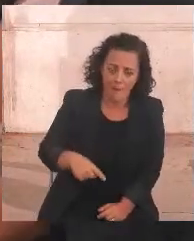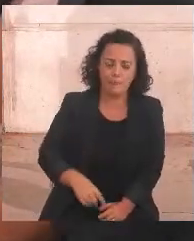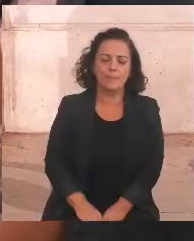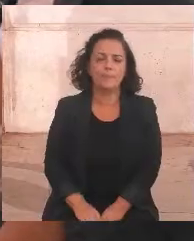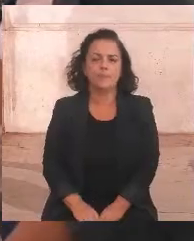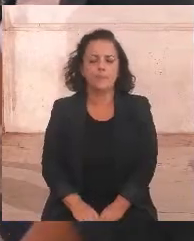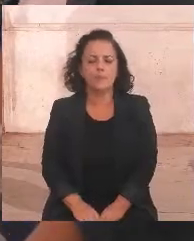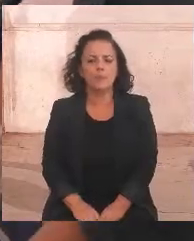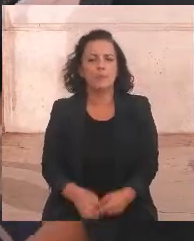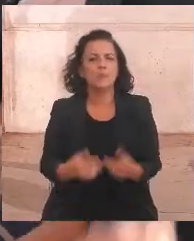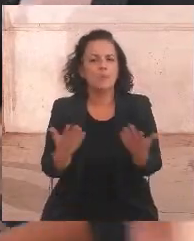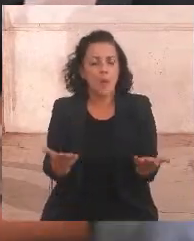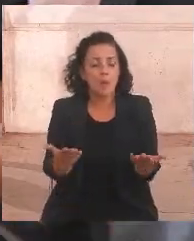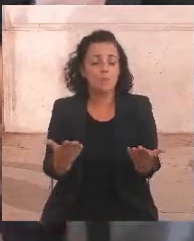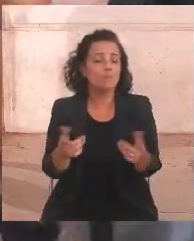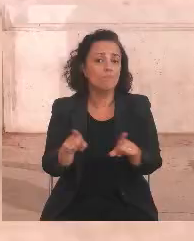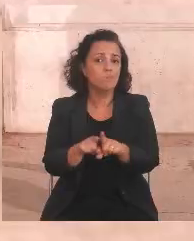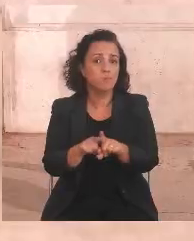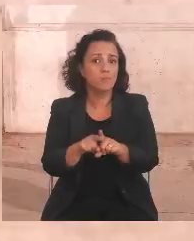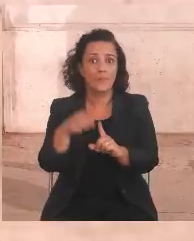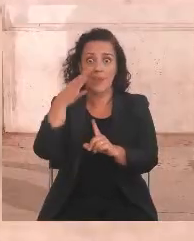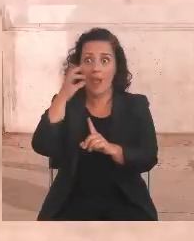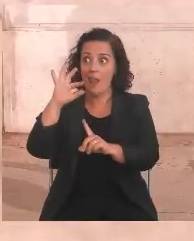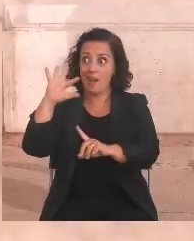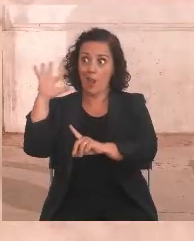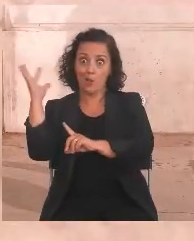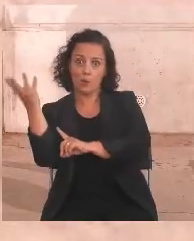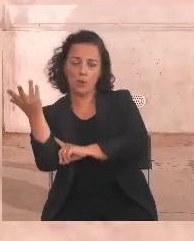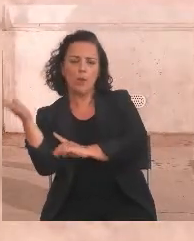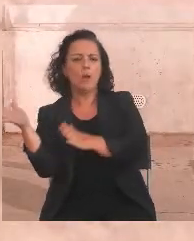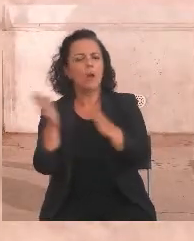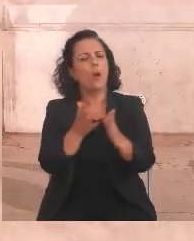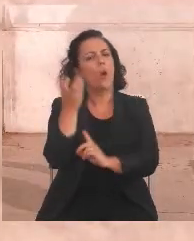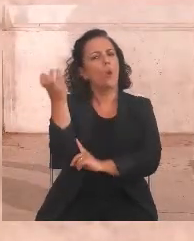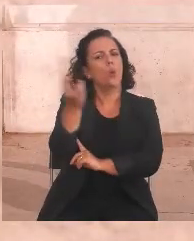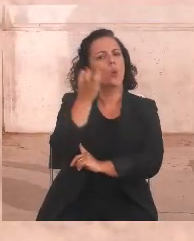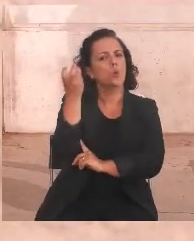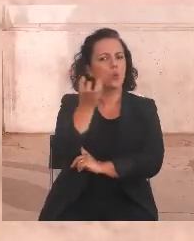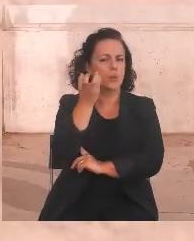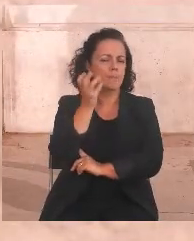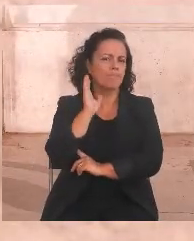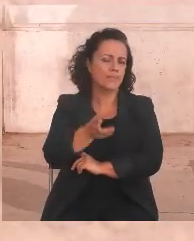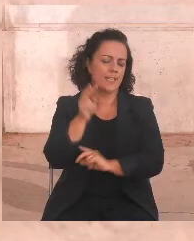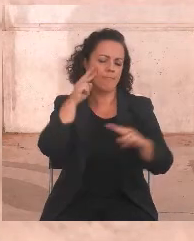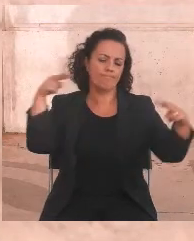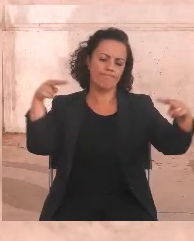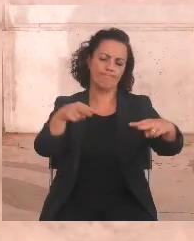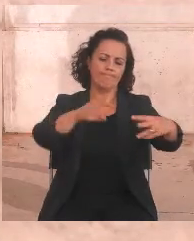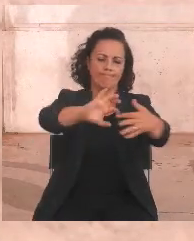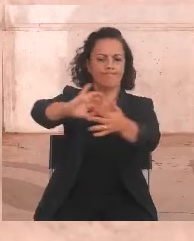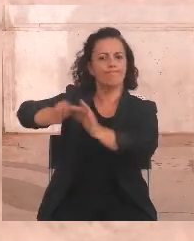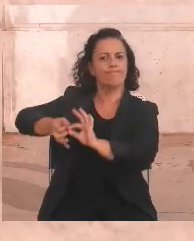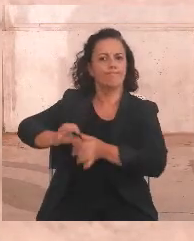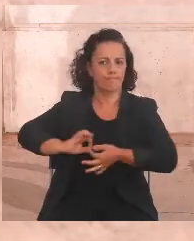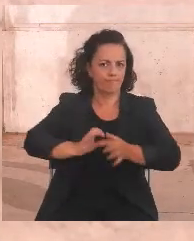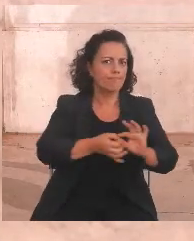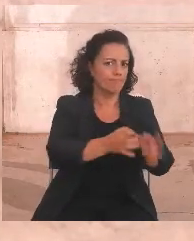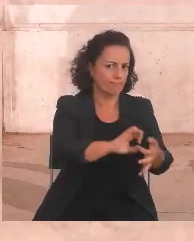Mas tal como a natureza, também a cultura deve ser vista de forma integrada.